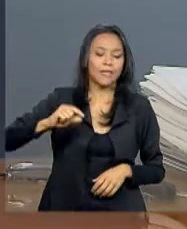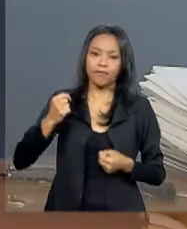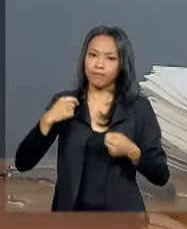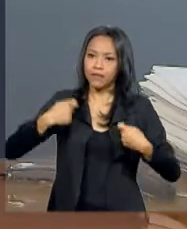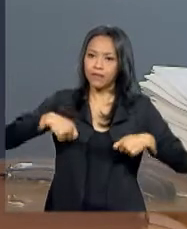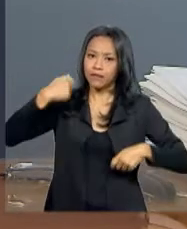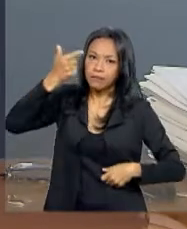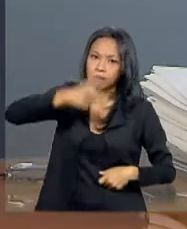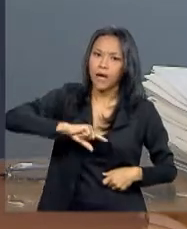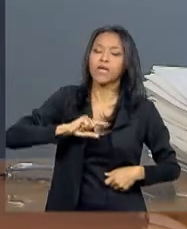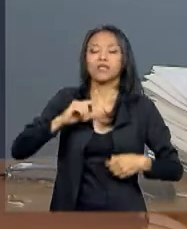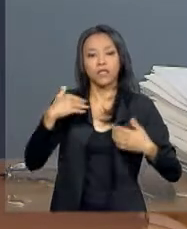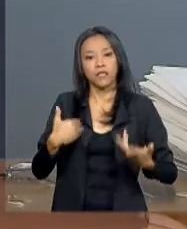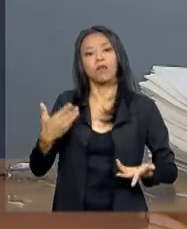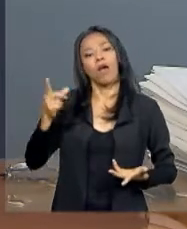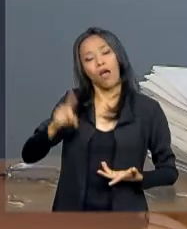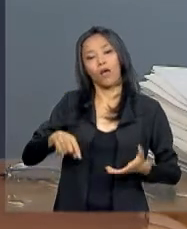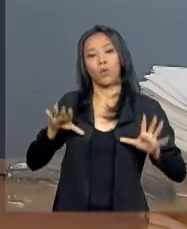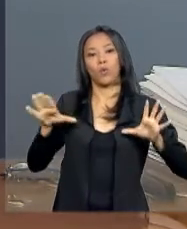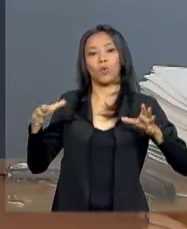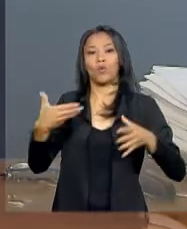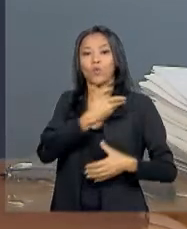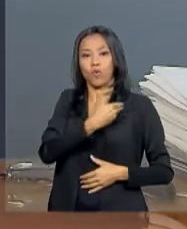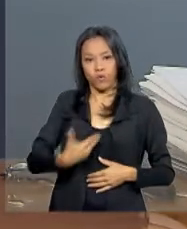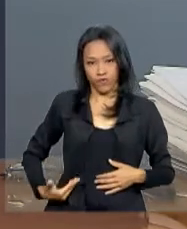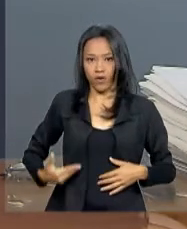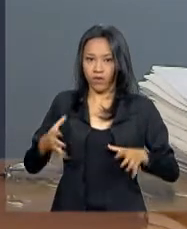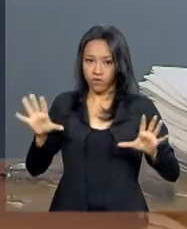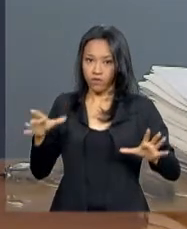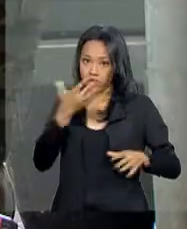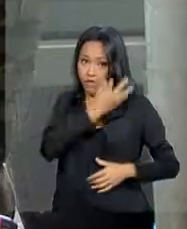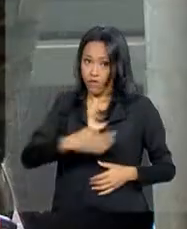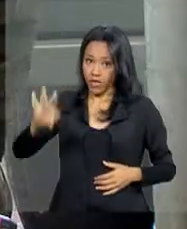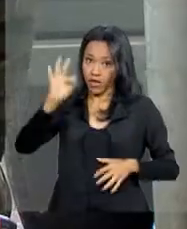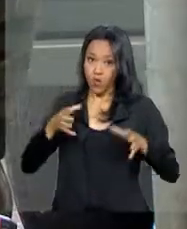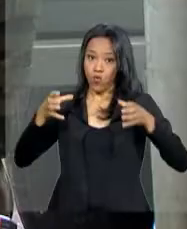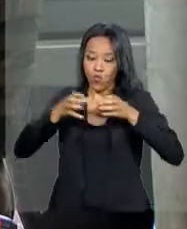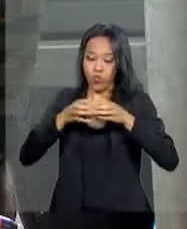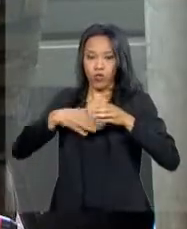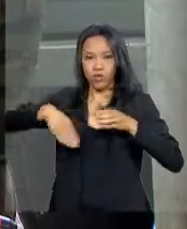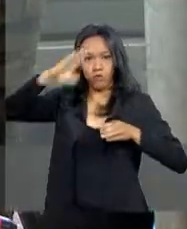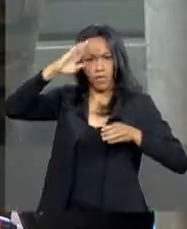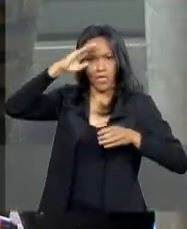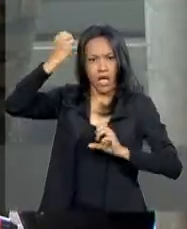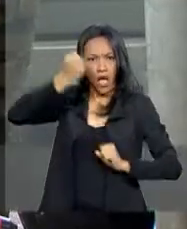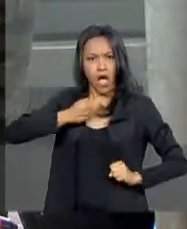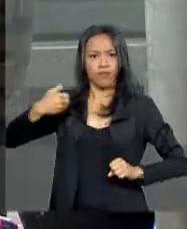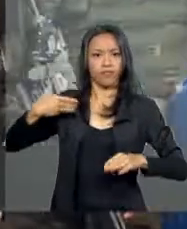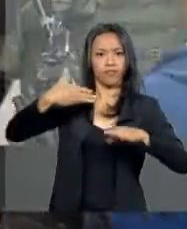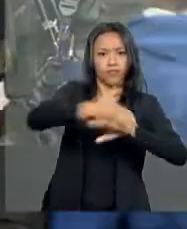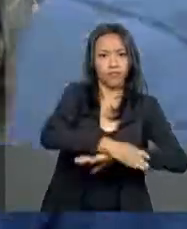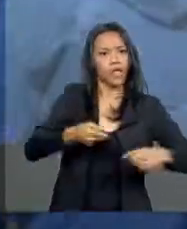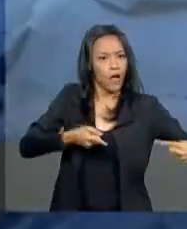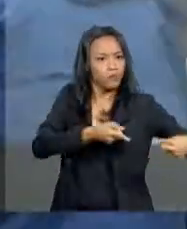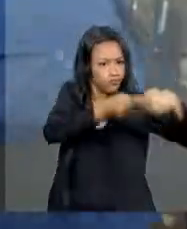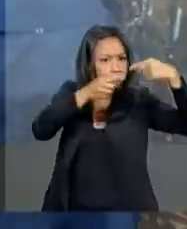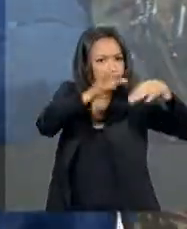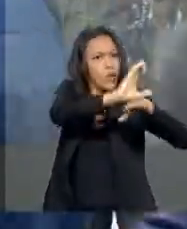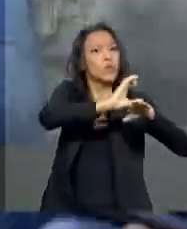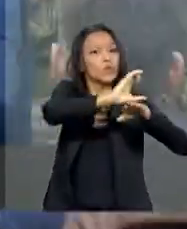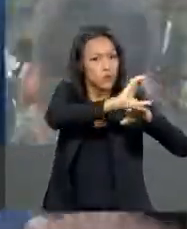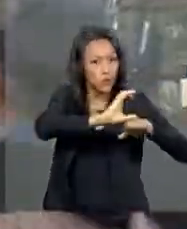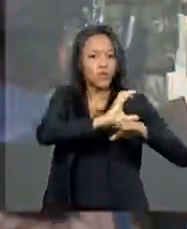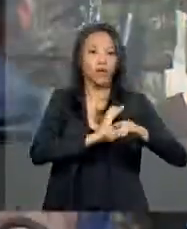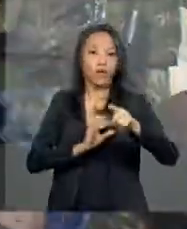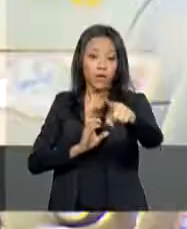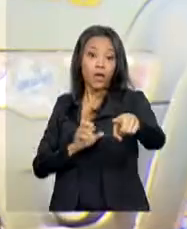de uma intervenção que é prevista na Carta Constitucional de 88. A intervenção também é vista como um meio para se retomar